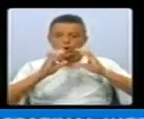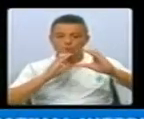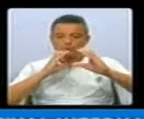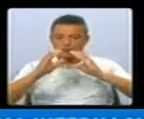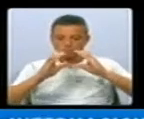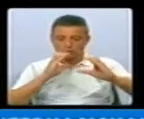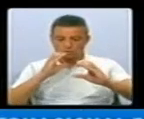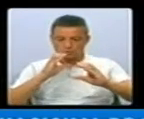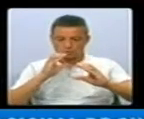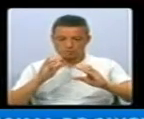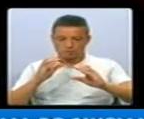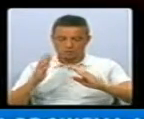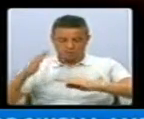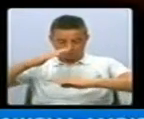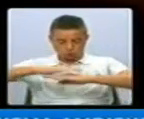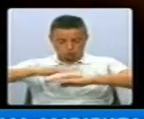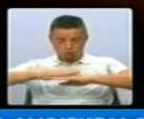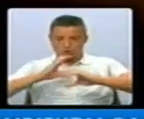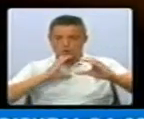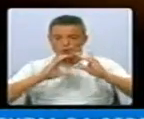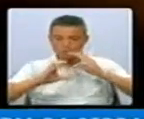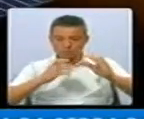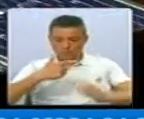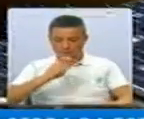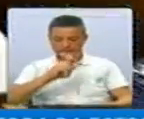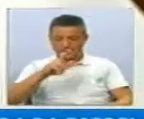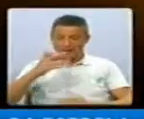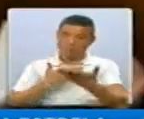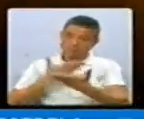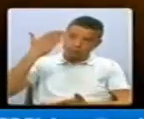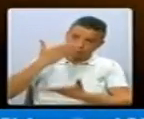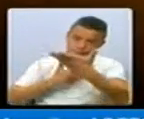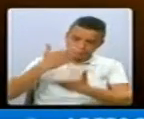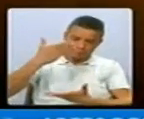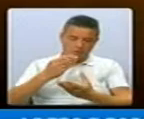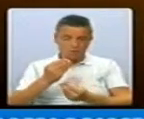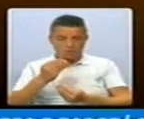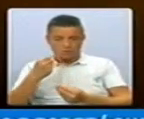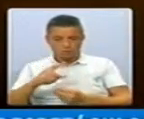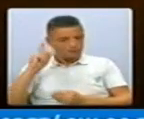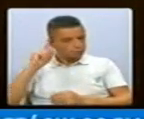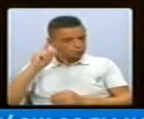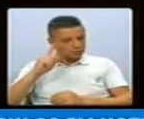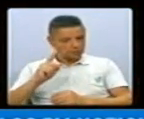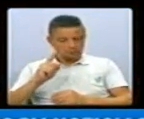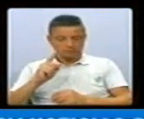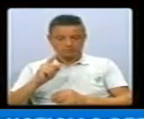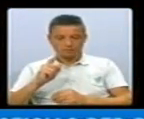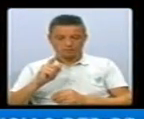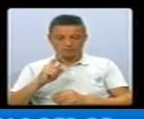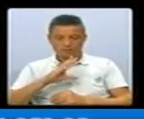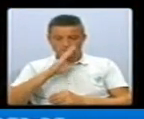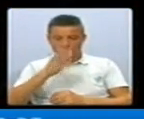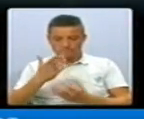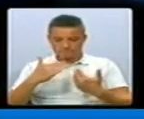rovers que estão na superfície e a comunicação com a Terra. Portanto, tornou-se uma missão ainda mais fundamental. Tão fundamental,